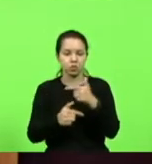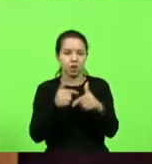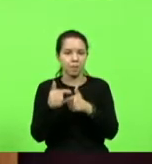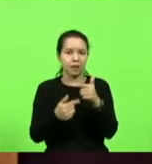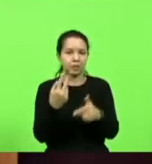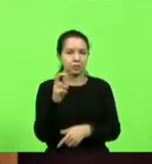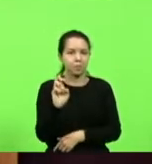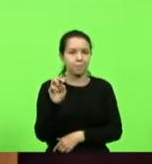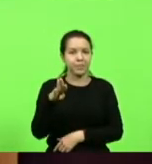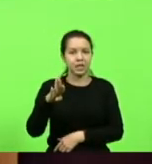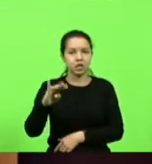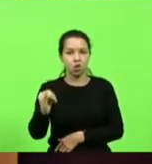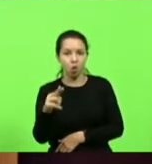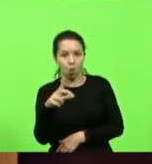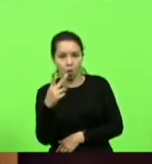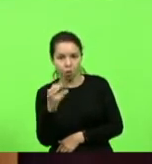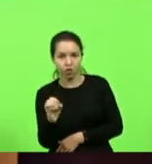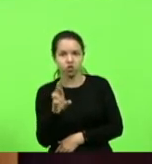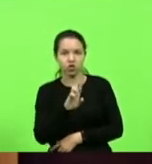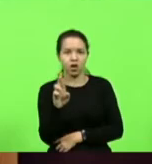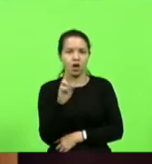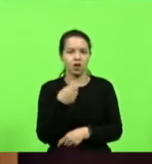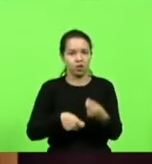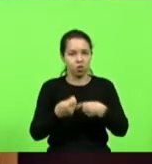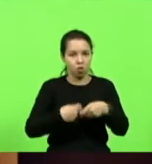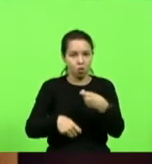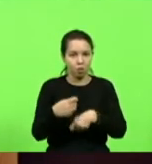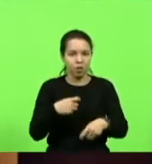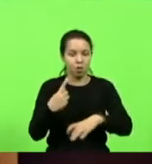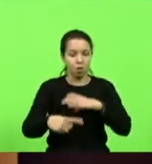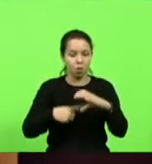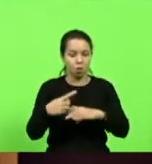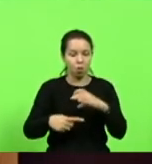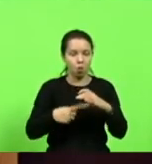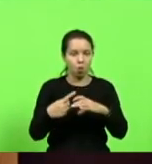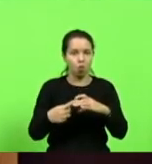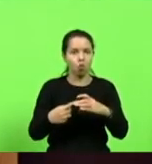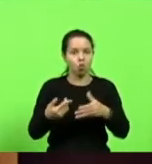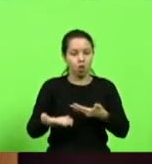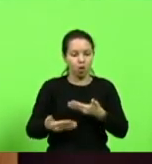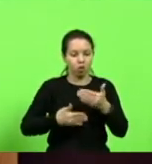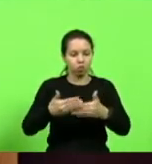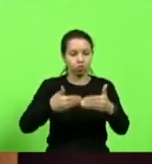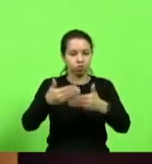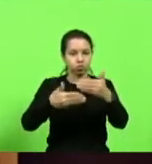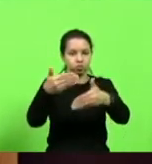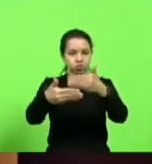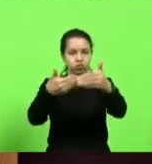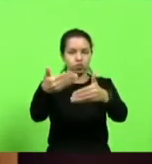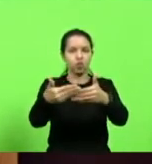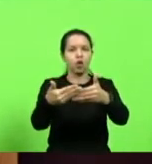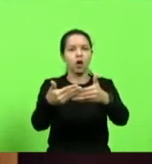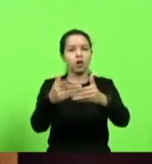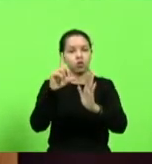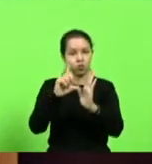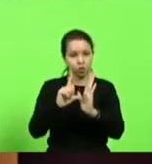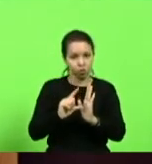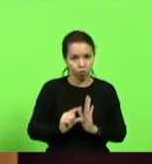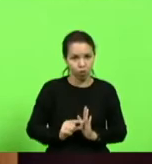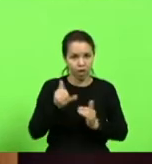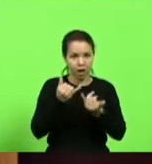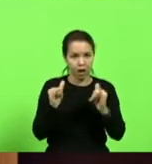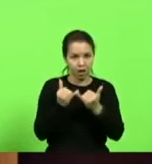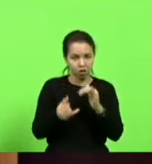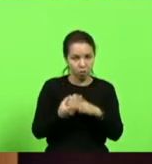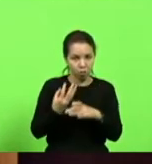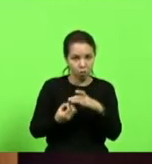economia. O mundo caminha para diminuir a produção de energia à base de carvão. Eu sei e todos sabem. Por